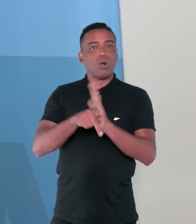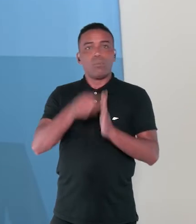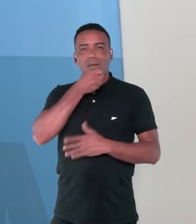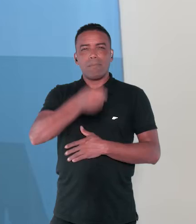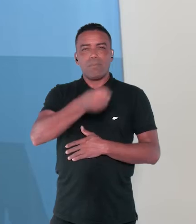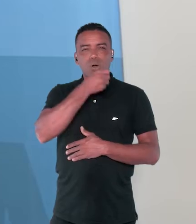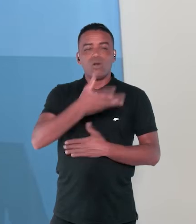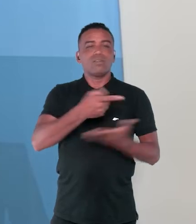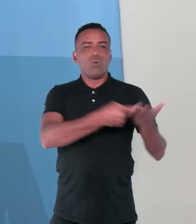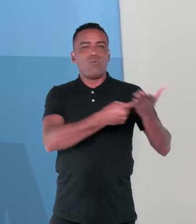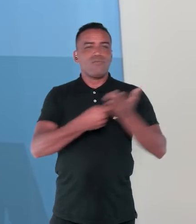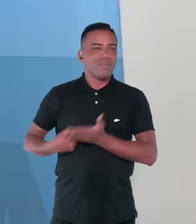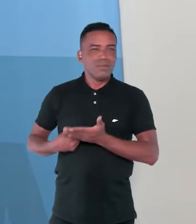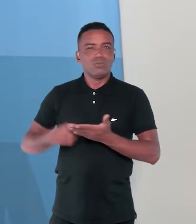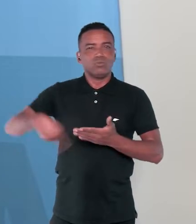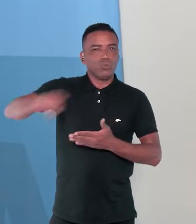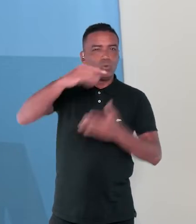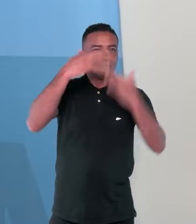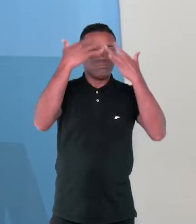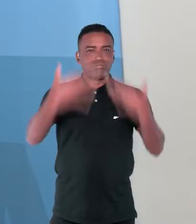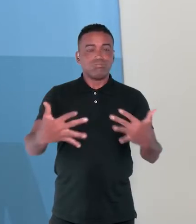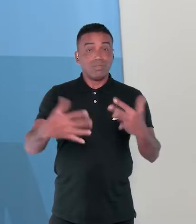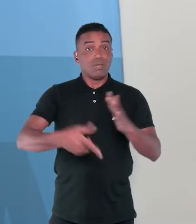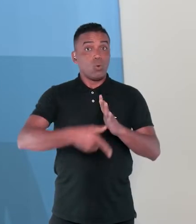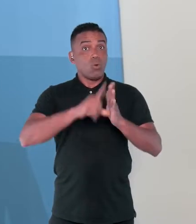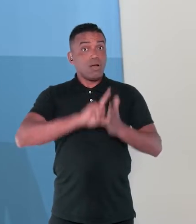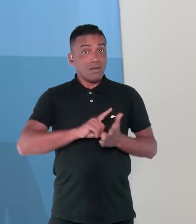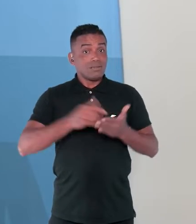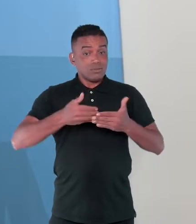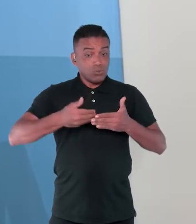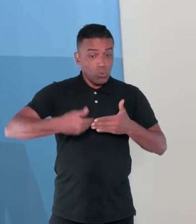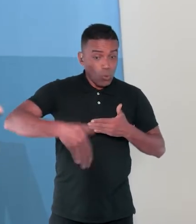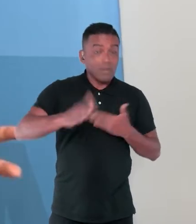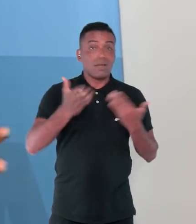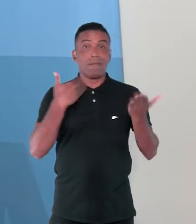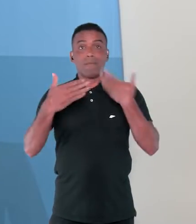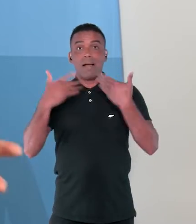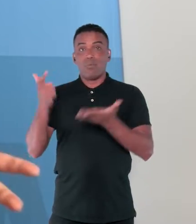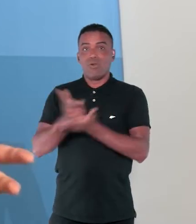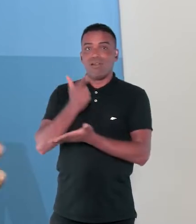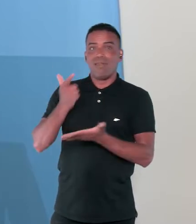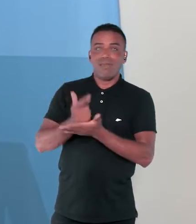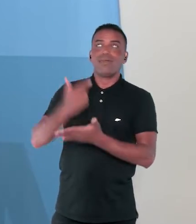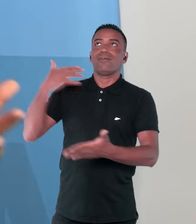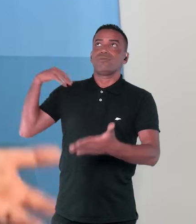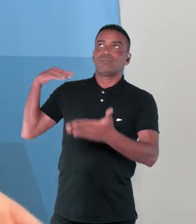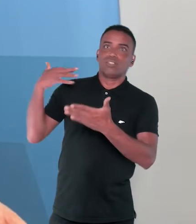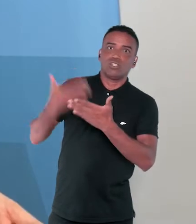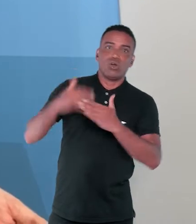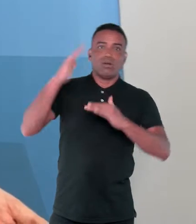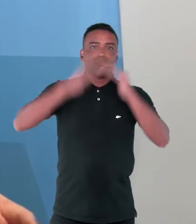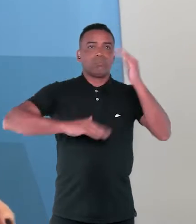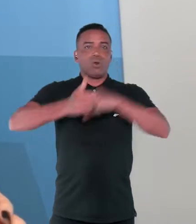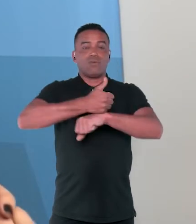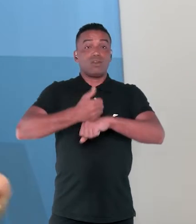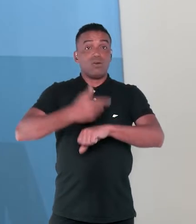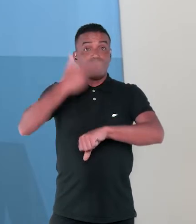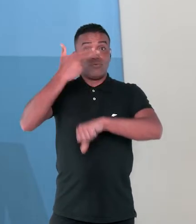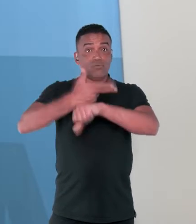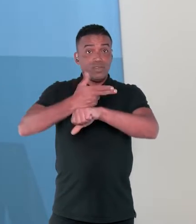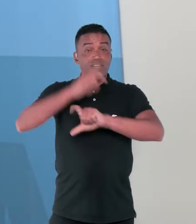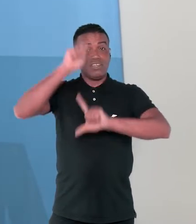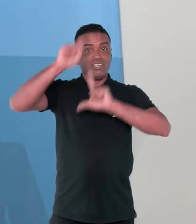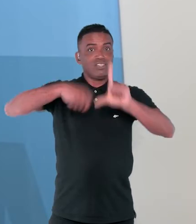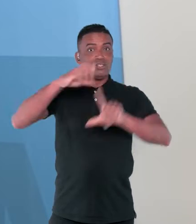E aí eu te convido, Eduardo, e a quem está nos vendo, para antes de a gente iniciar esse papo sobre o seu livro, sobre a sua trajetória, a